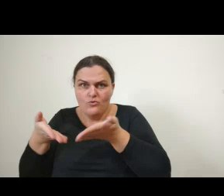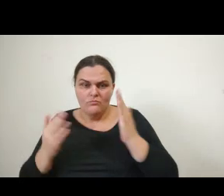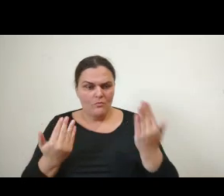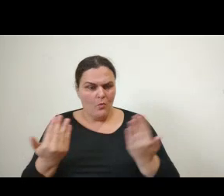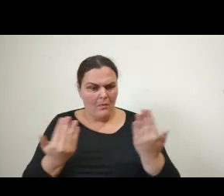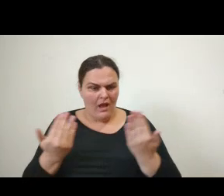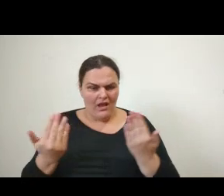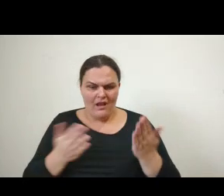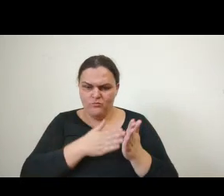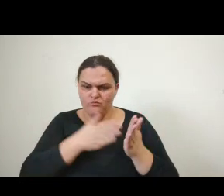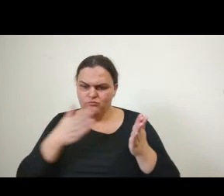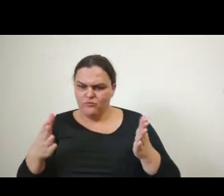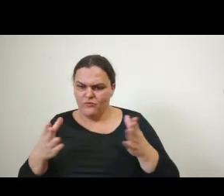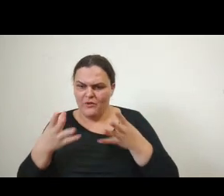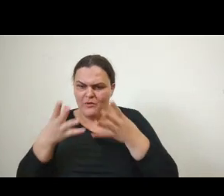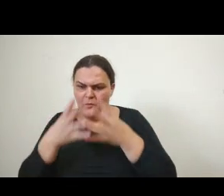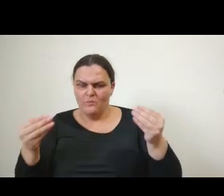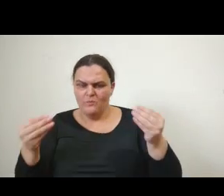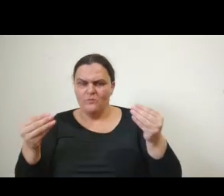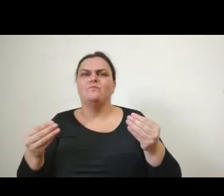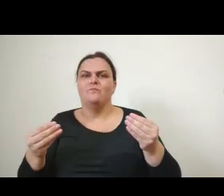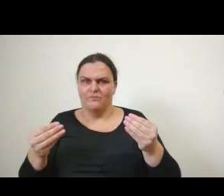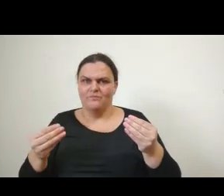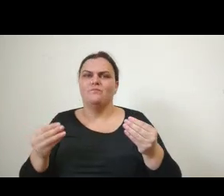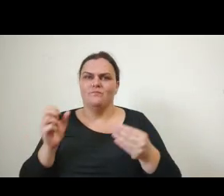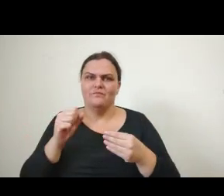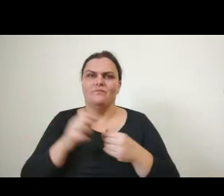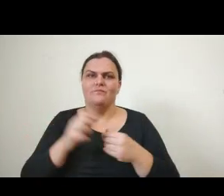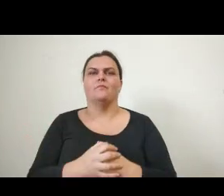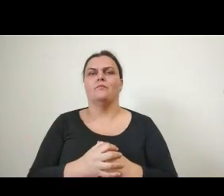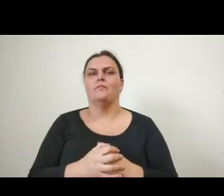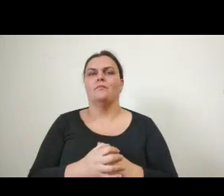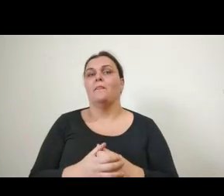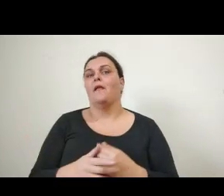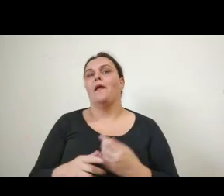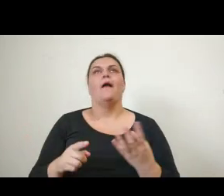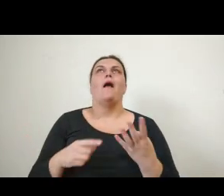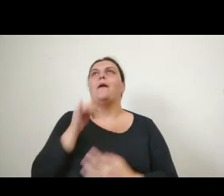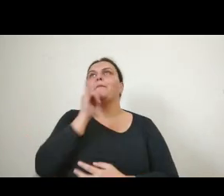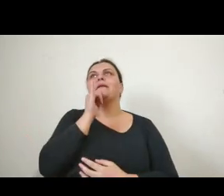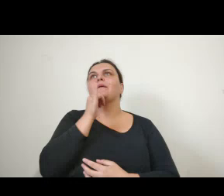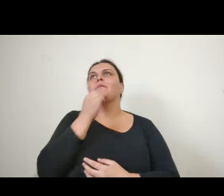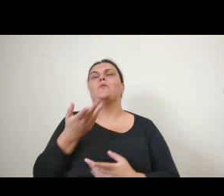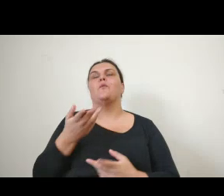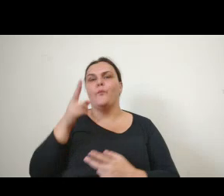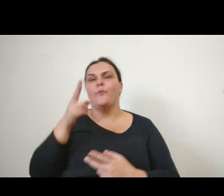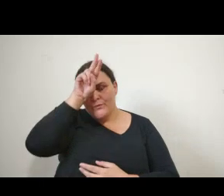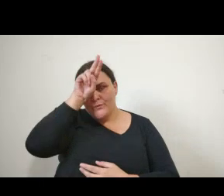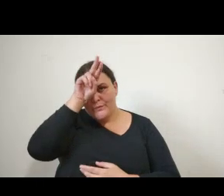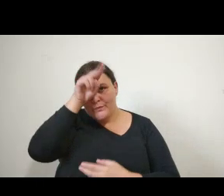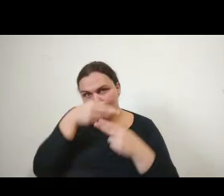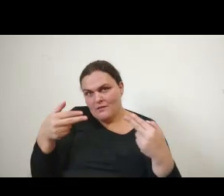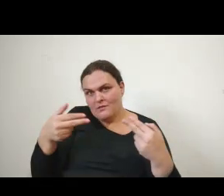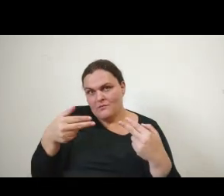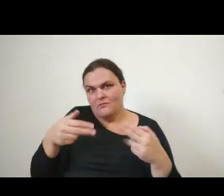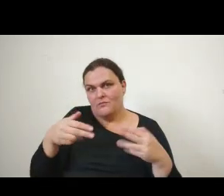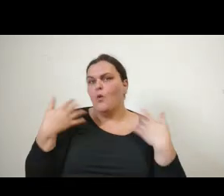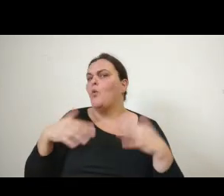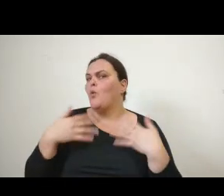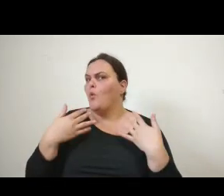Os insetos têm uma diversidade gigantesca de espécies. É provável, inclusive, né, que mais da metade das